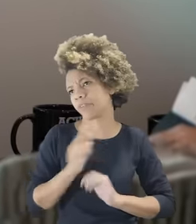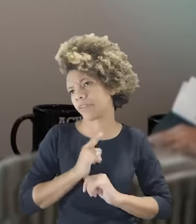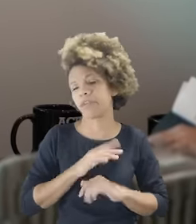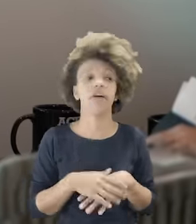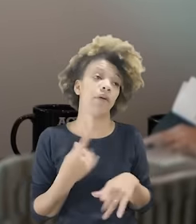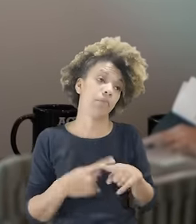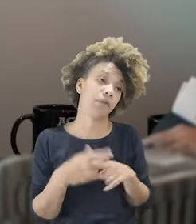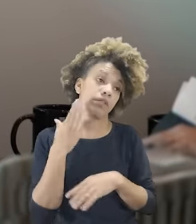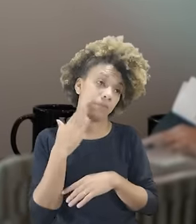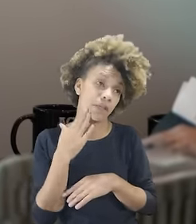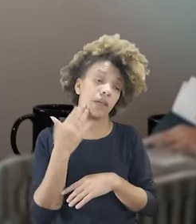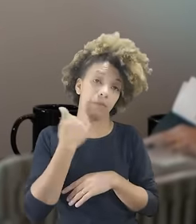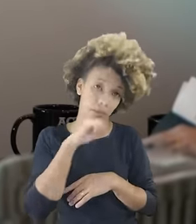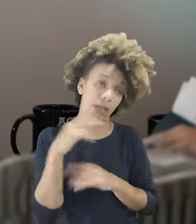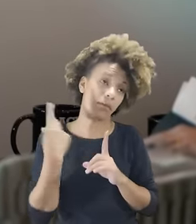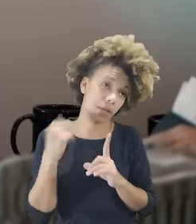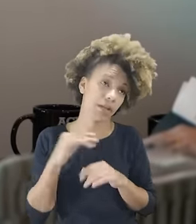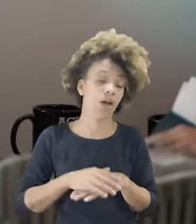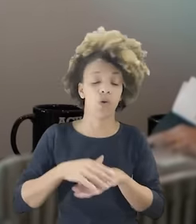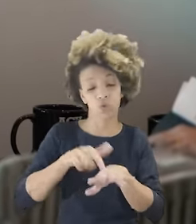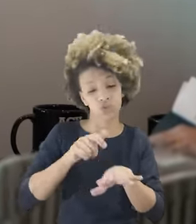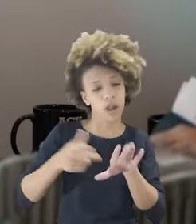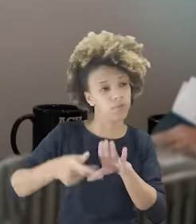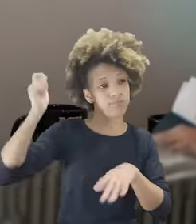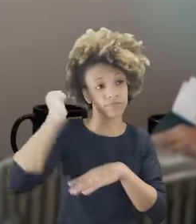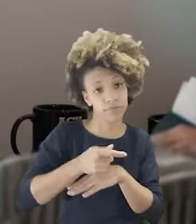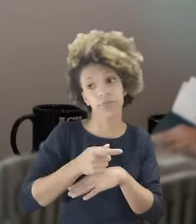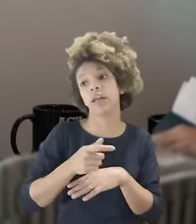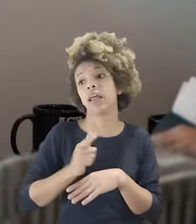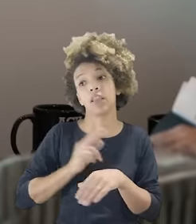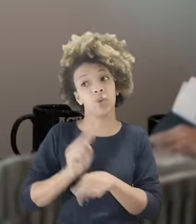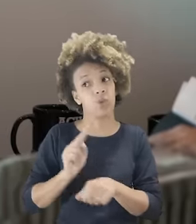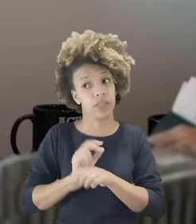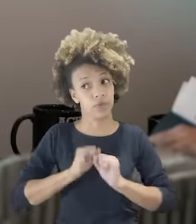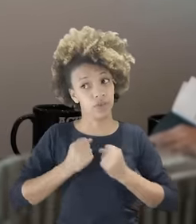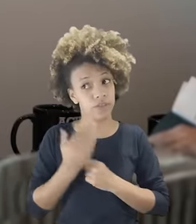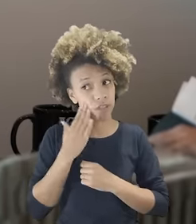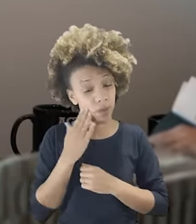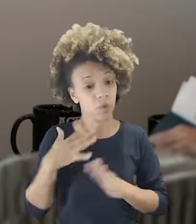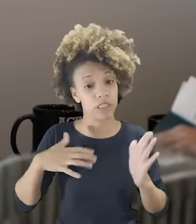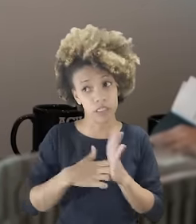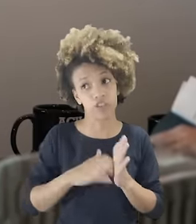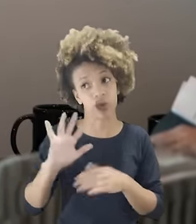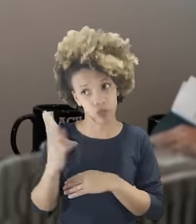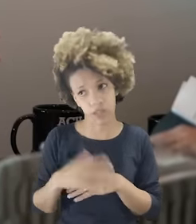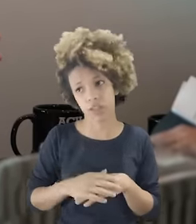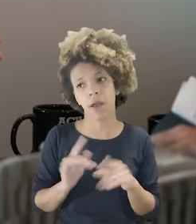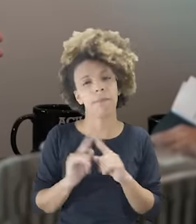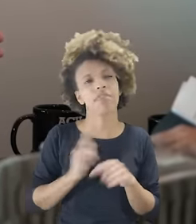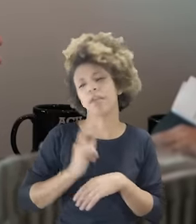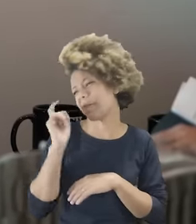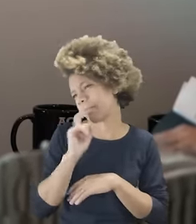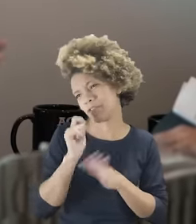mas daí eu falar porque eu sabia que a minha mãe ia me bater quando ela pegava o chinelo isso aqui é Cuidado ativo a gente tem que saber quando o acidente vai acontecer na real Tu